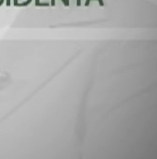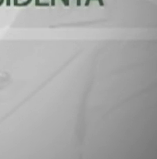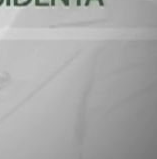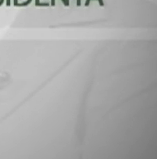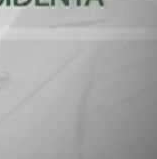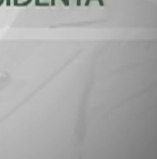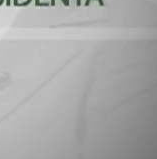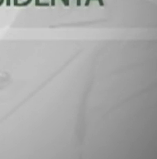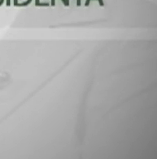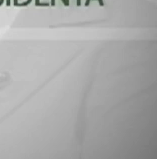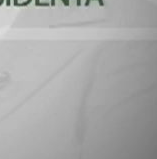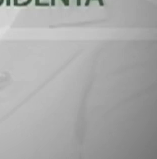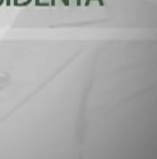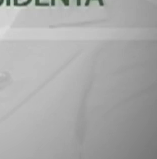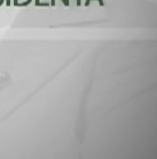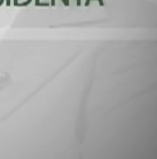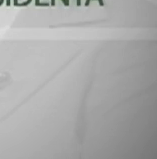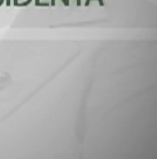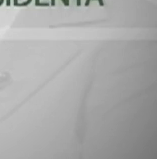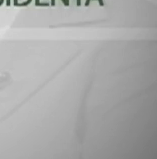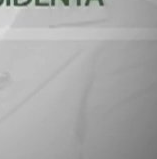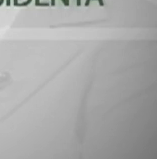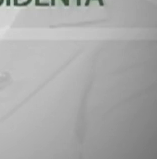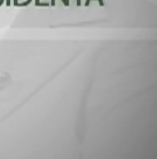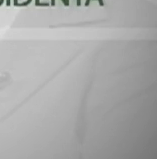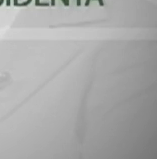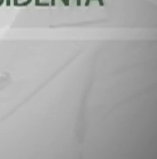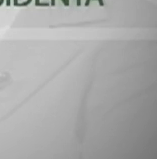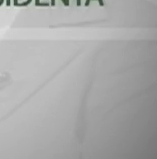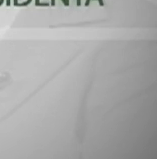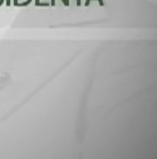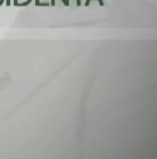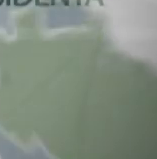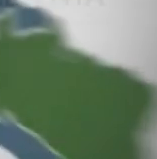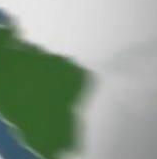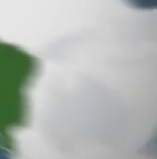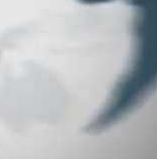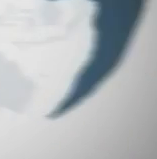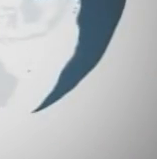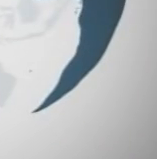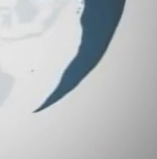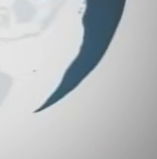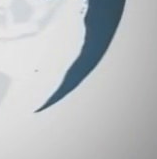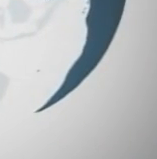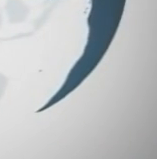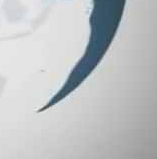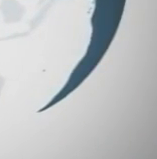Norte-Sul. Continue com a gente, NBR, a TV do Governo Federal. Thank you.